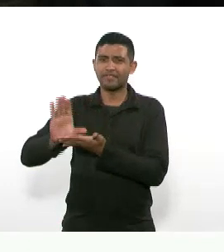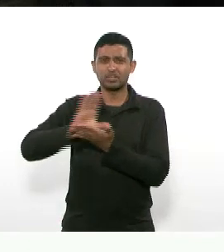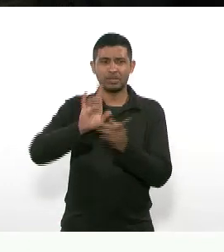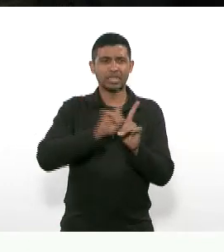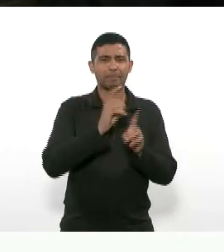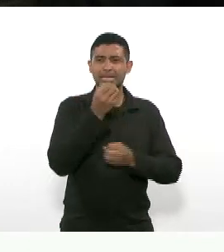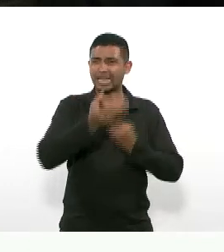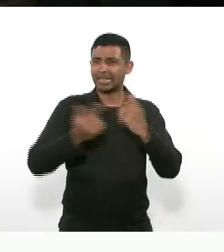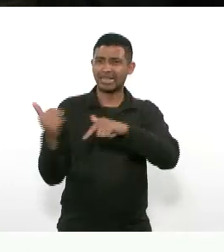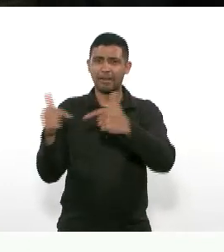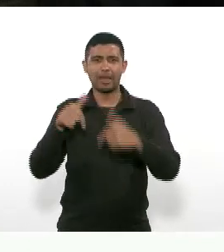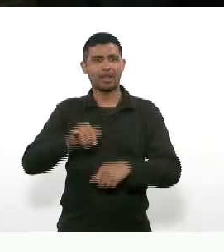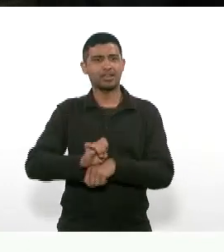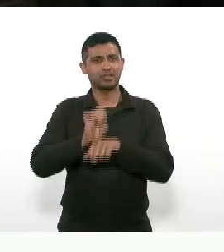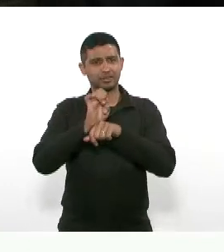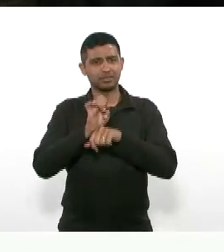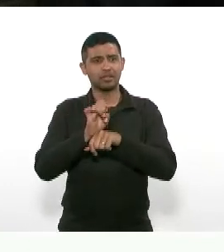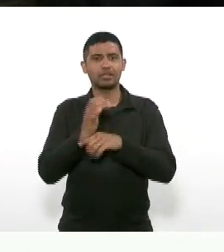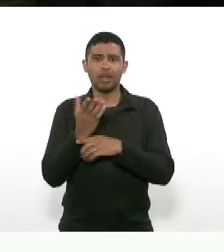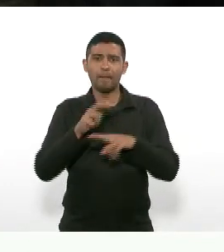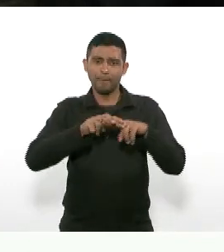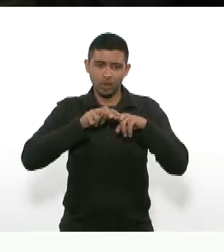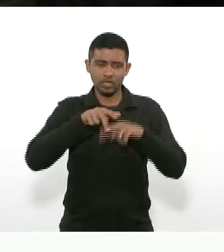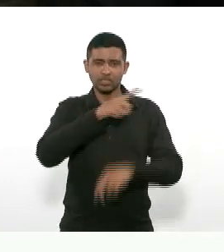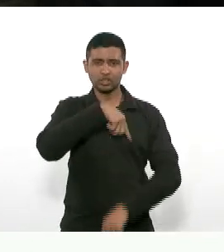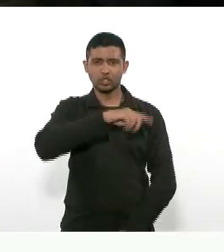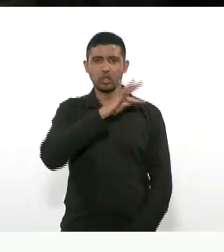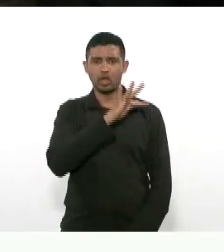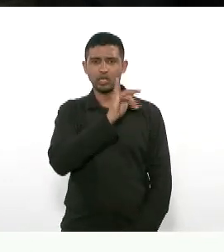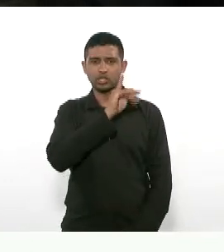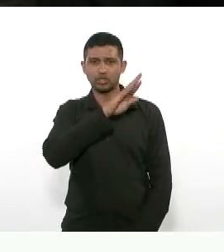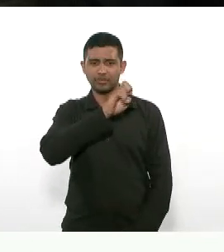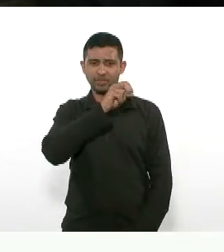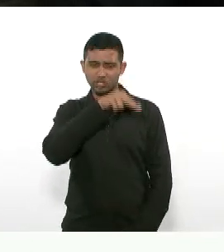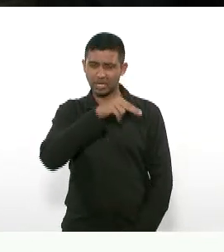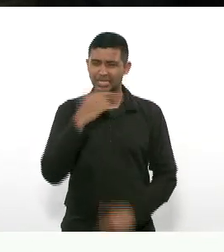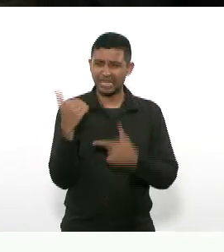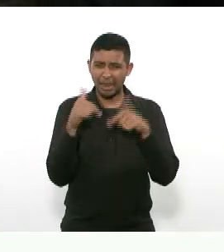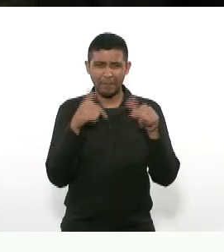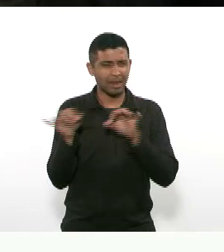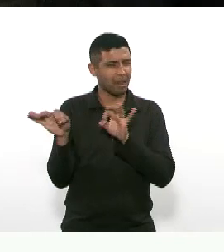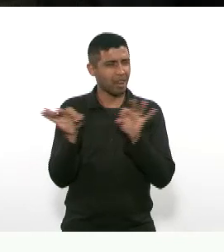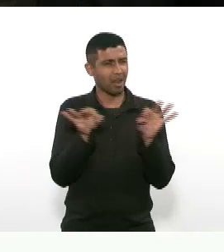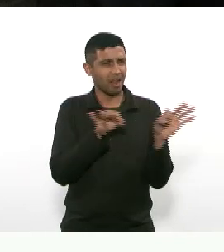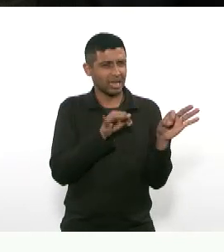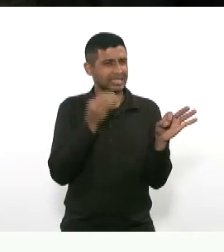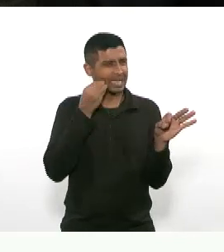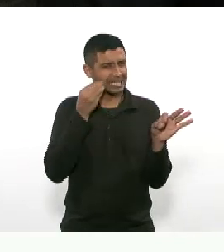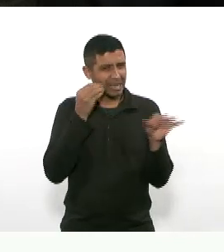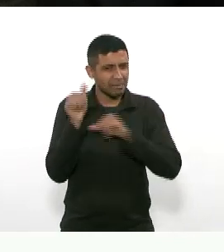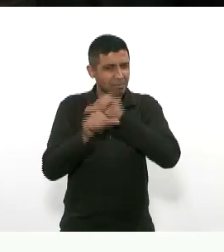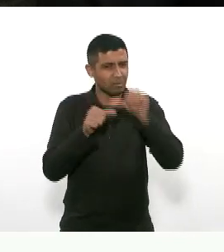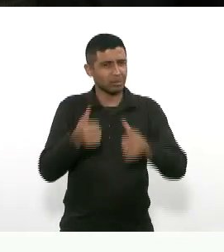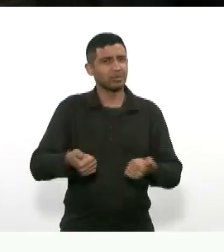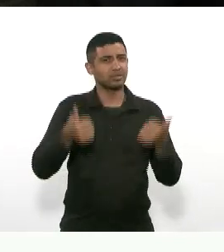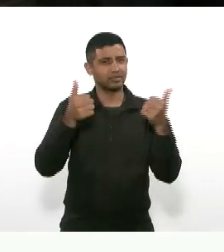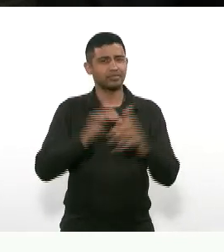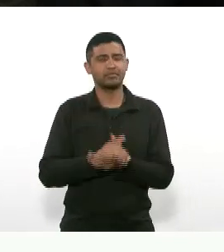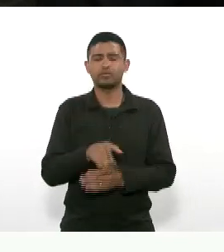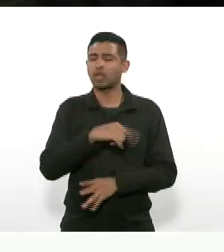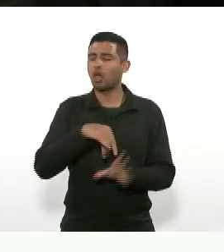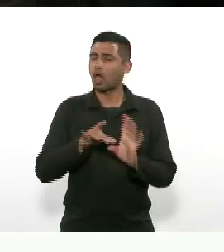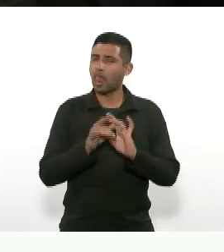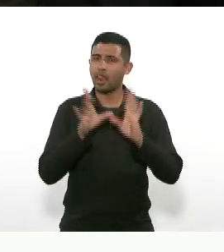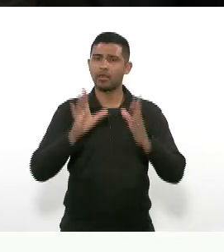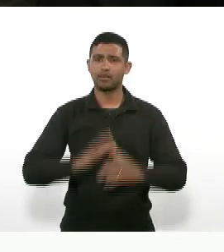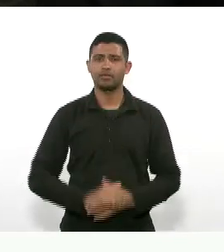Por isso, a Firjan trabalha constantemente junto aos especialistas para a retomada disso. Estamos à